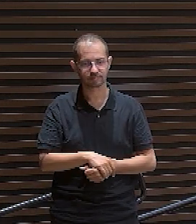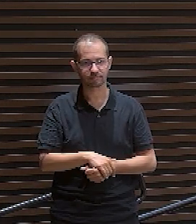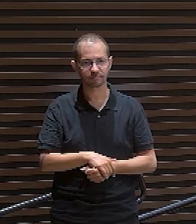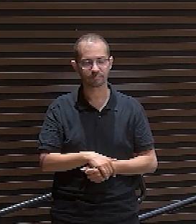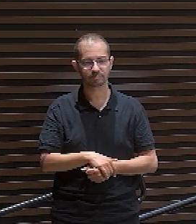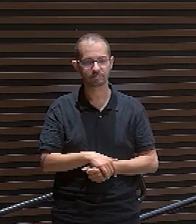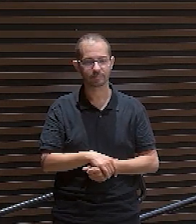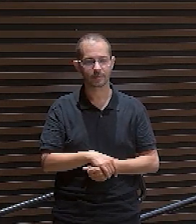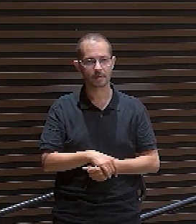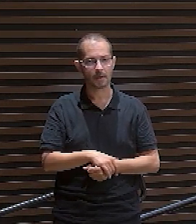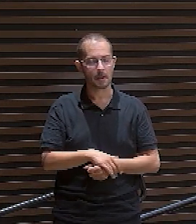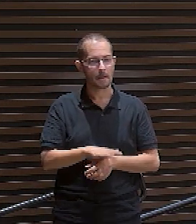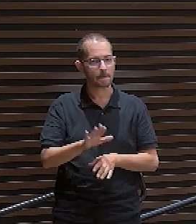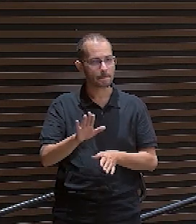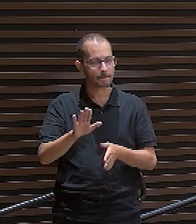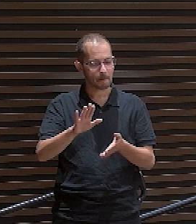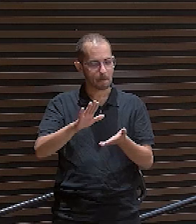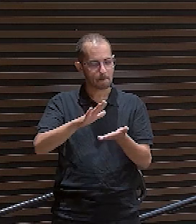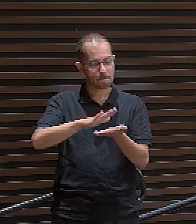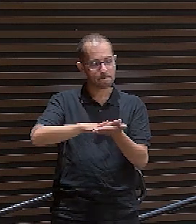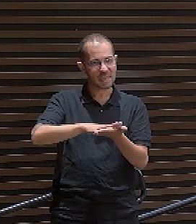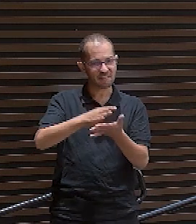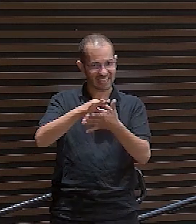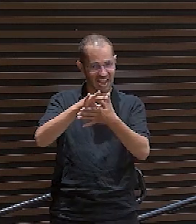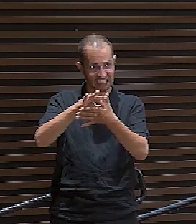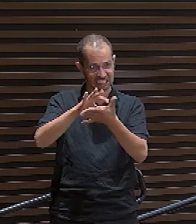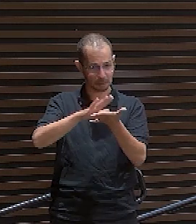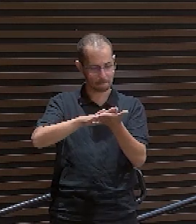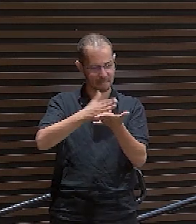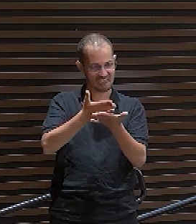Um bife sem gordura.